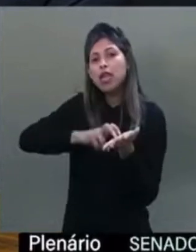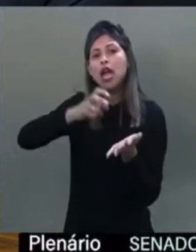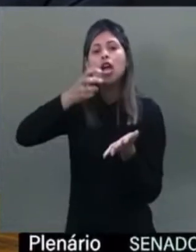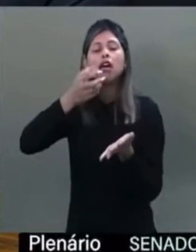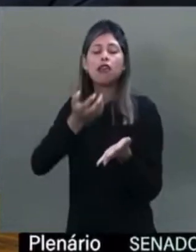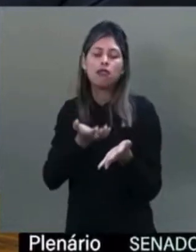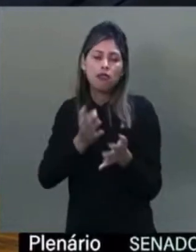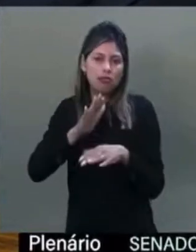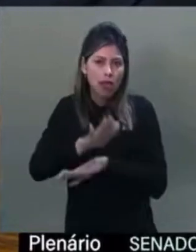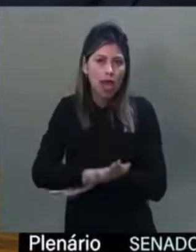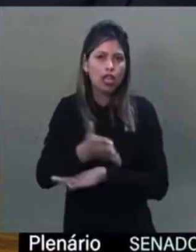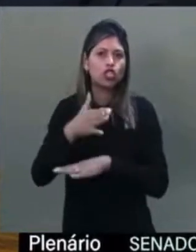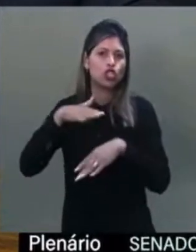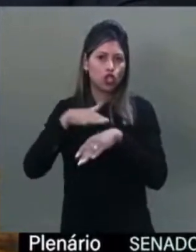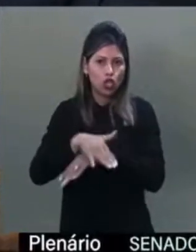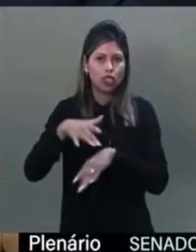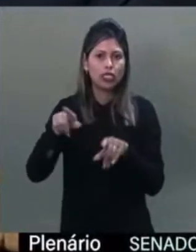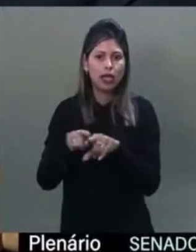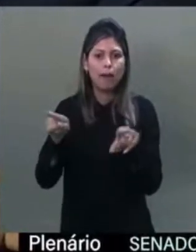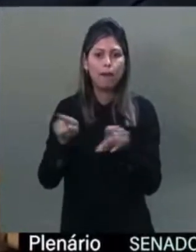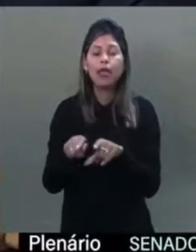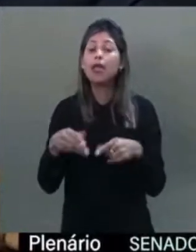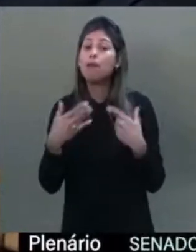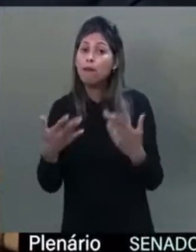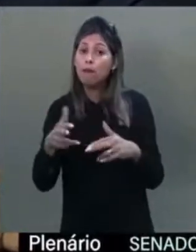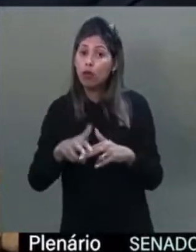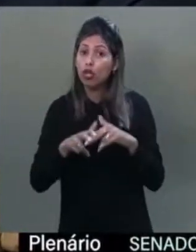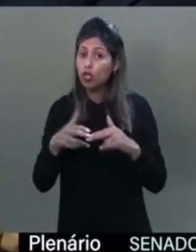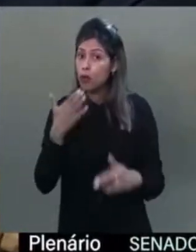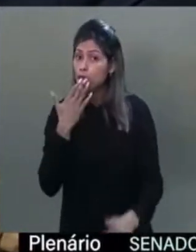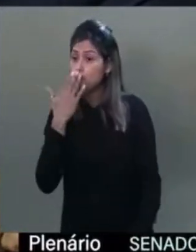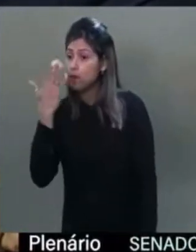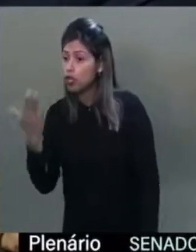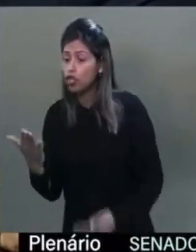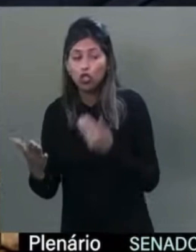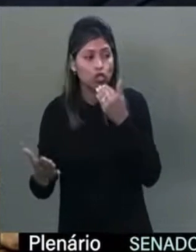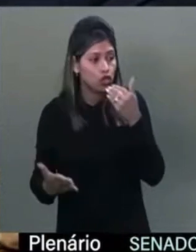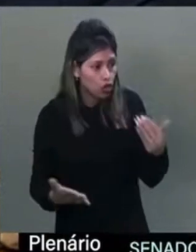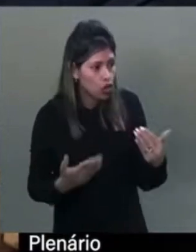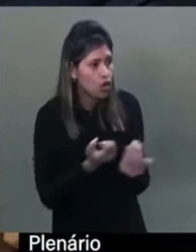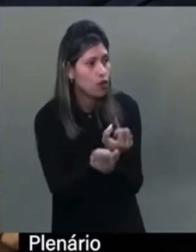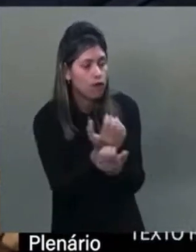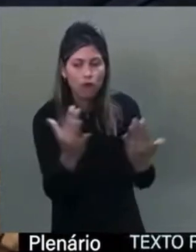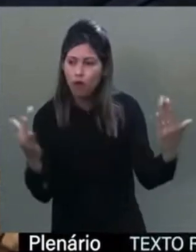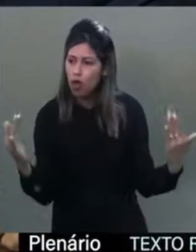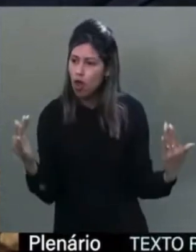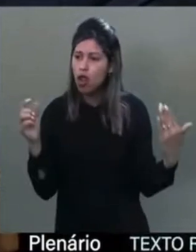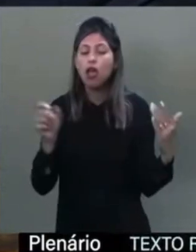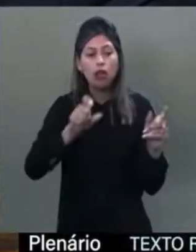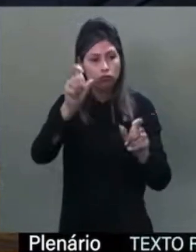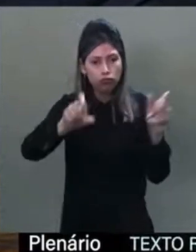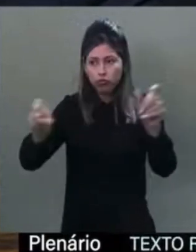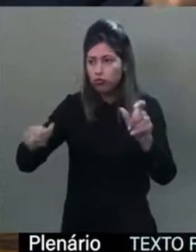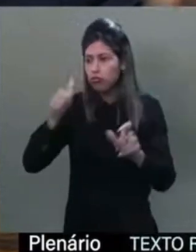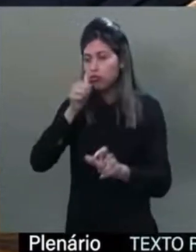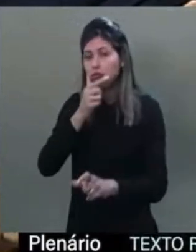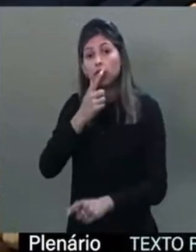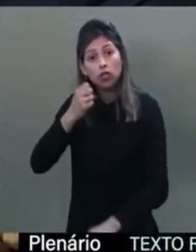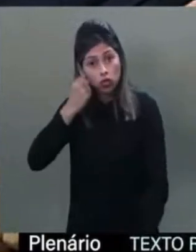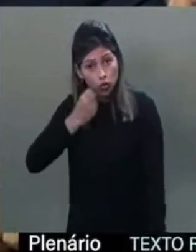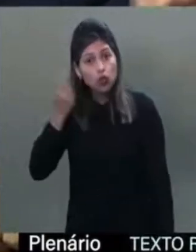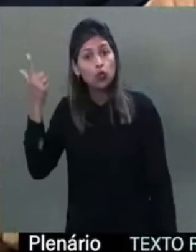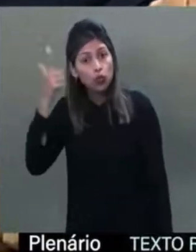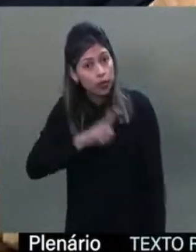Brasil volte a andar. E esse é o apelo que a gente faz, que esta casa, que esses senadores e essas senadoras, que